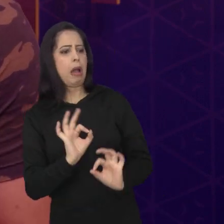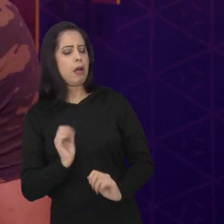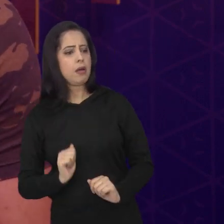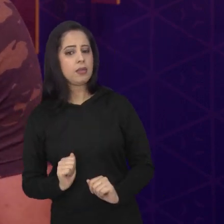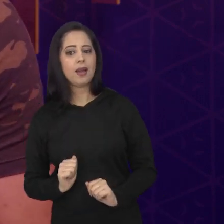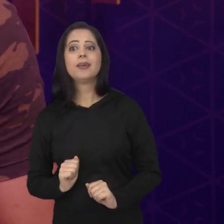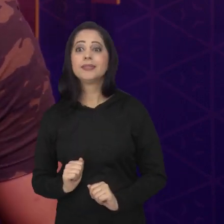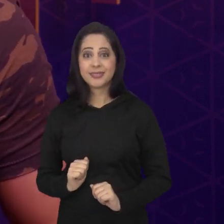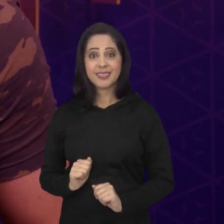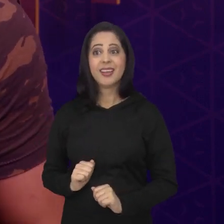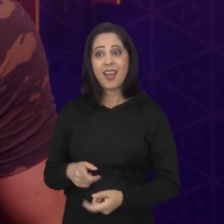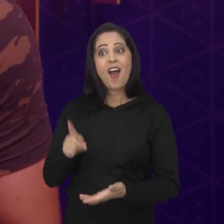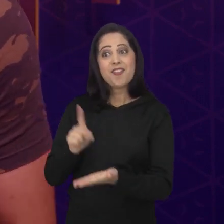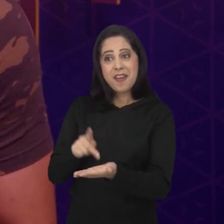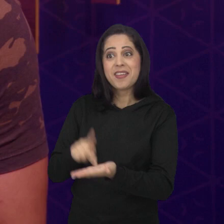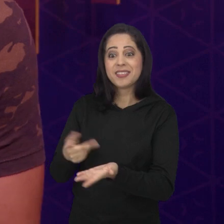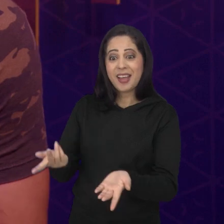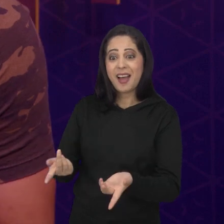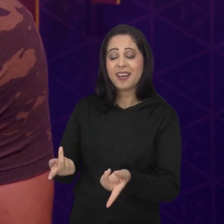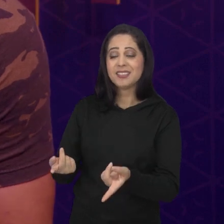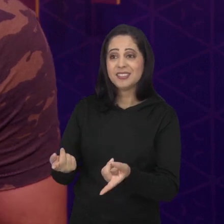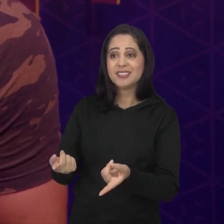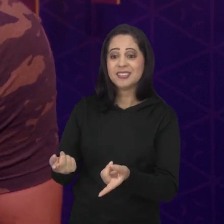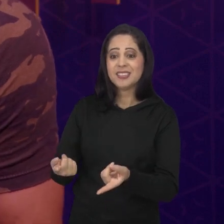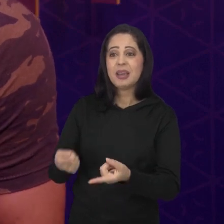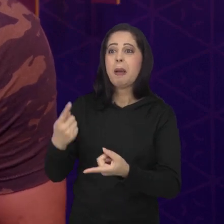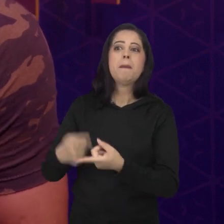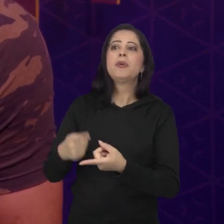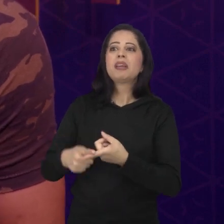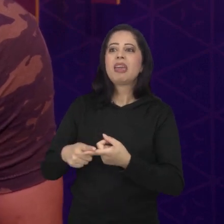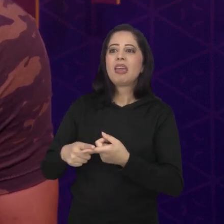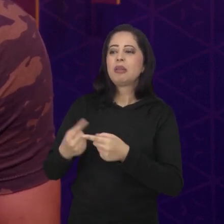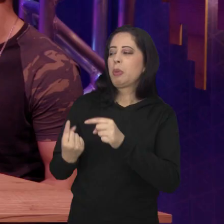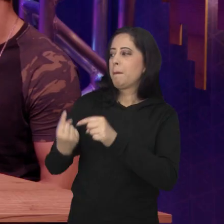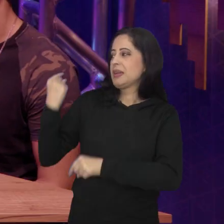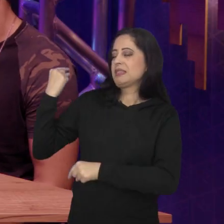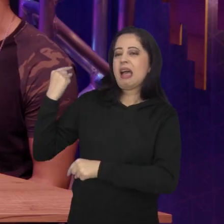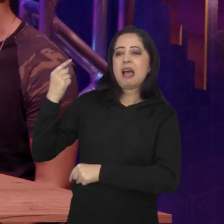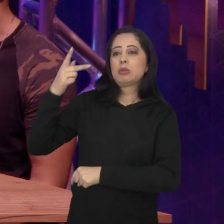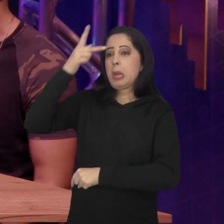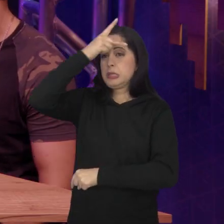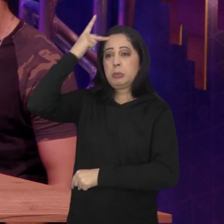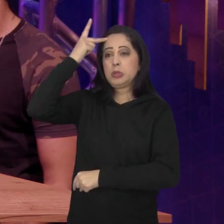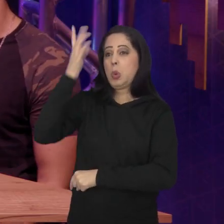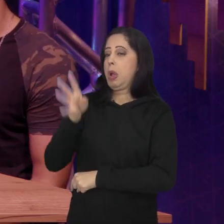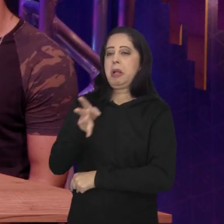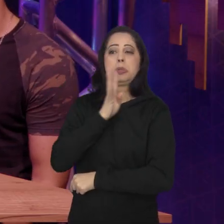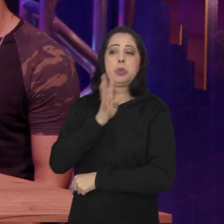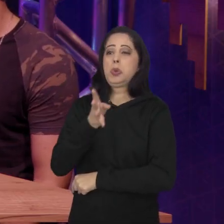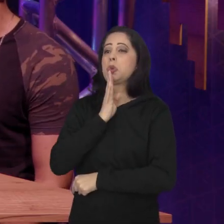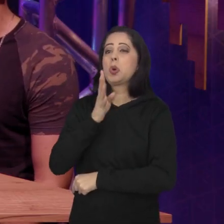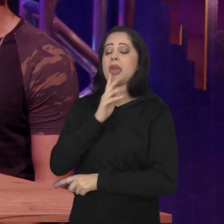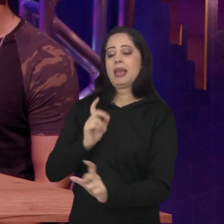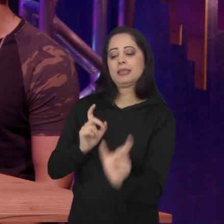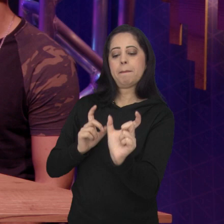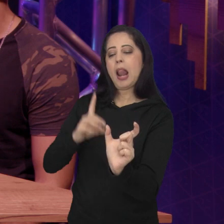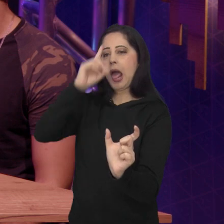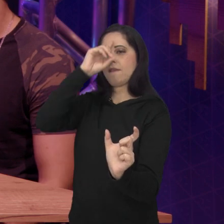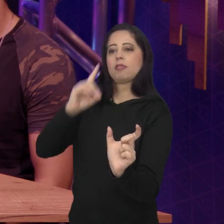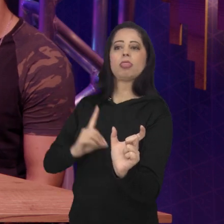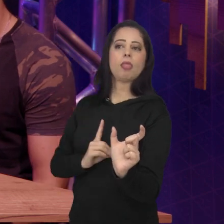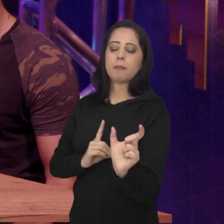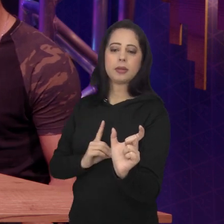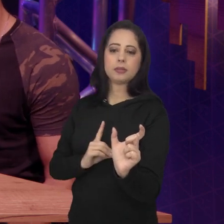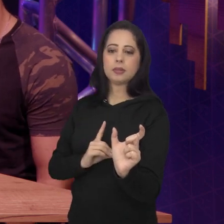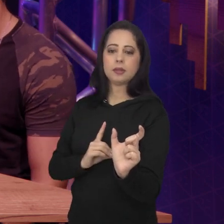Porque realmente, antigamente nem tinha essa definição de tristeza, né? De depressão. Antigamente a galera falava só